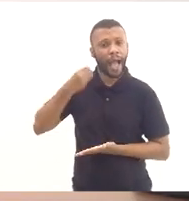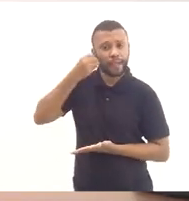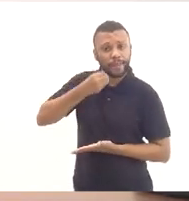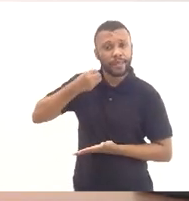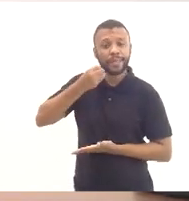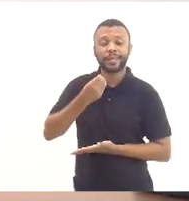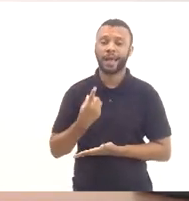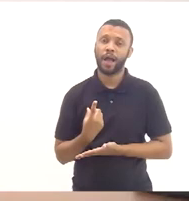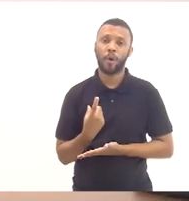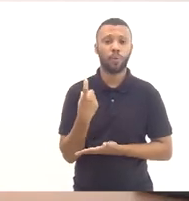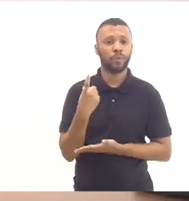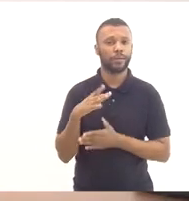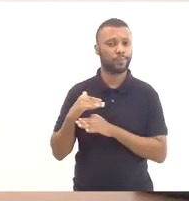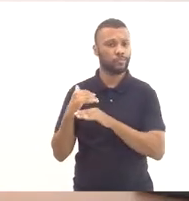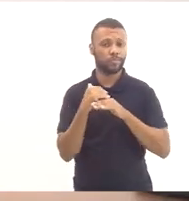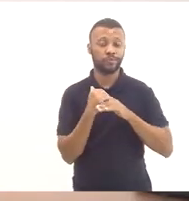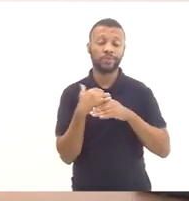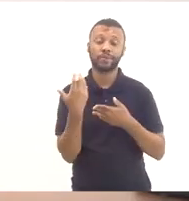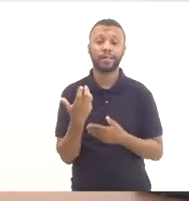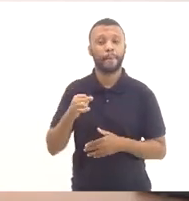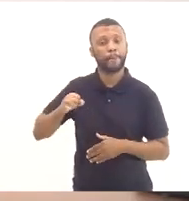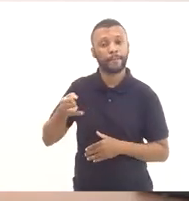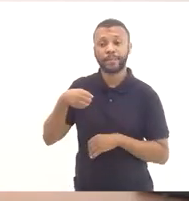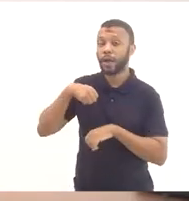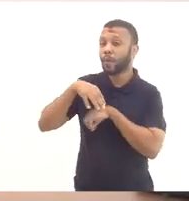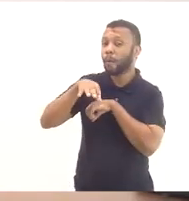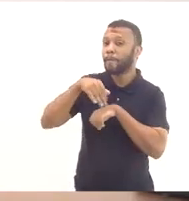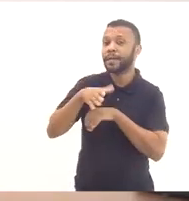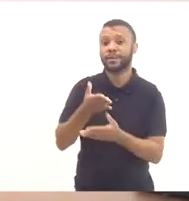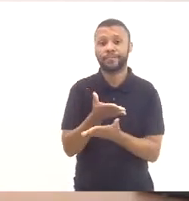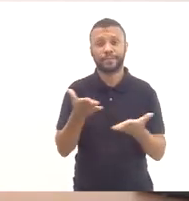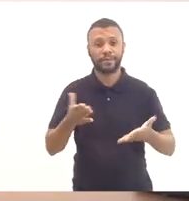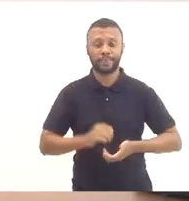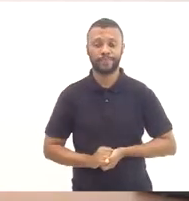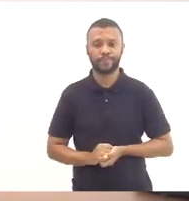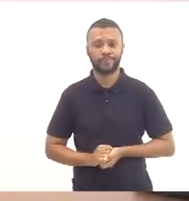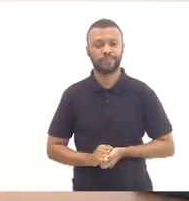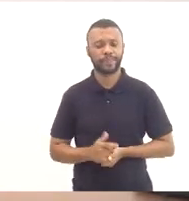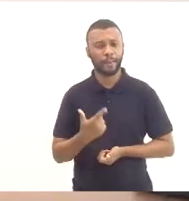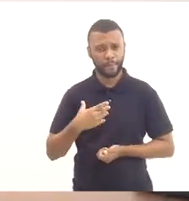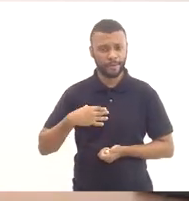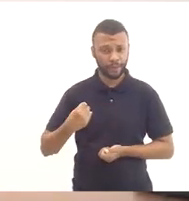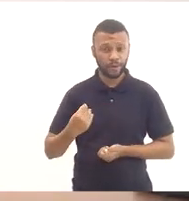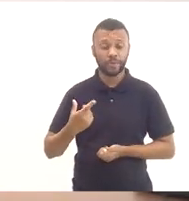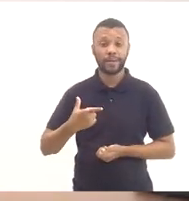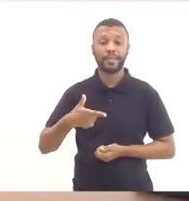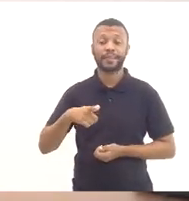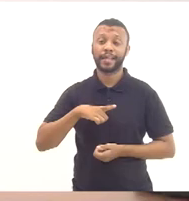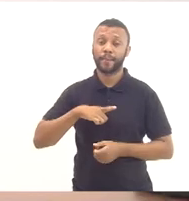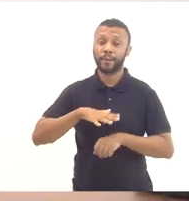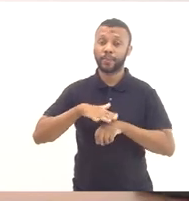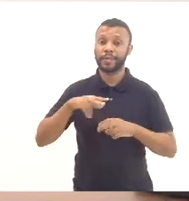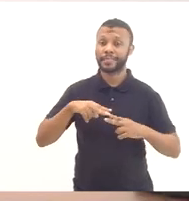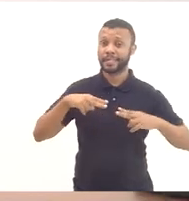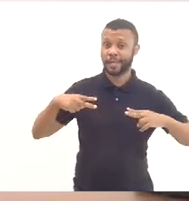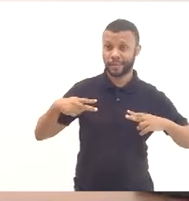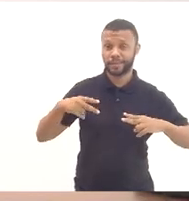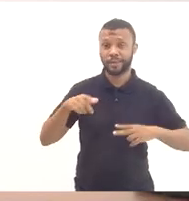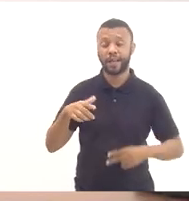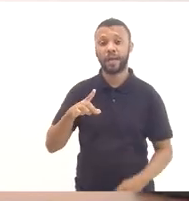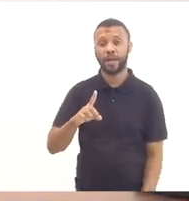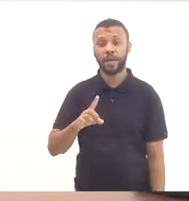é uma experiência única Então queria compartilhar com vocês a minha experiência materna é meu filho é portador de uma doença Rara A genética chamada